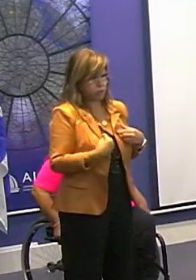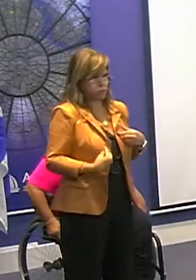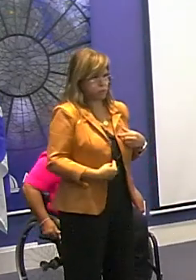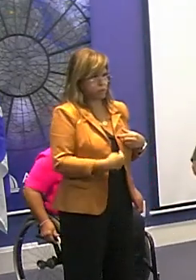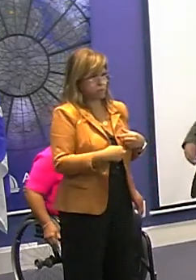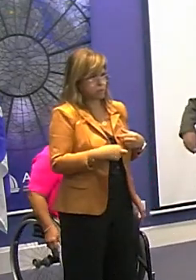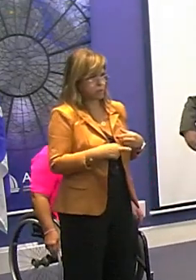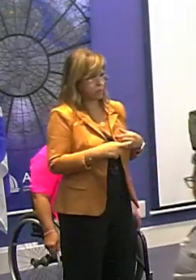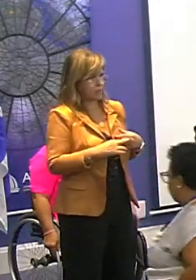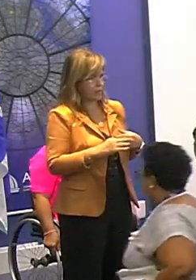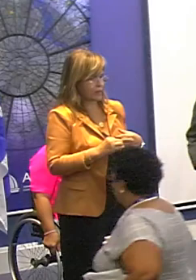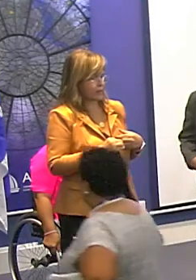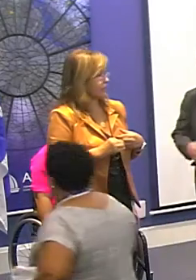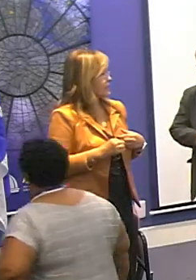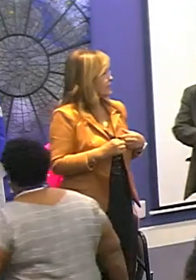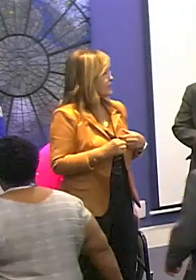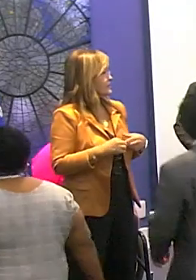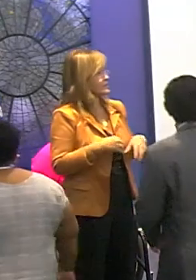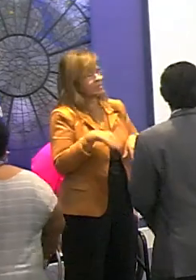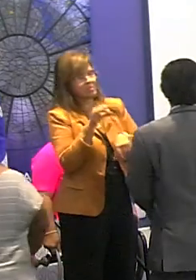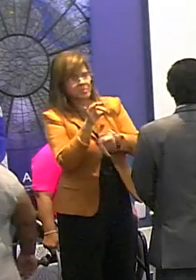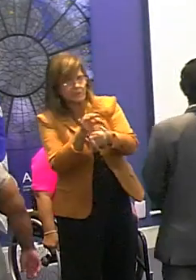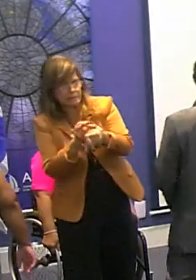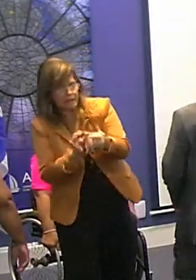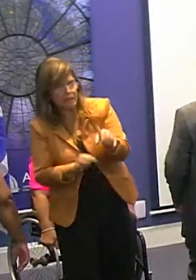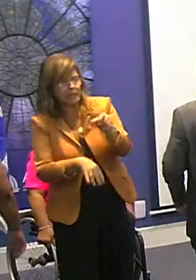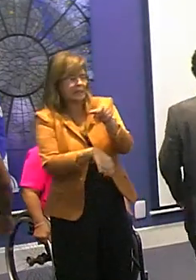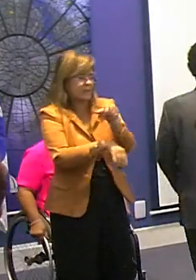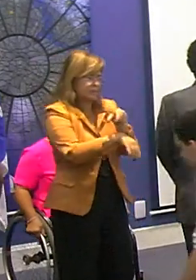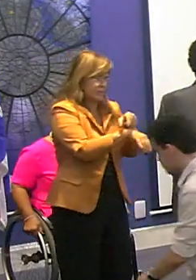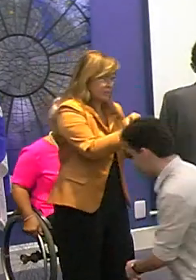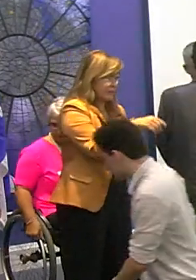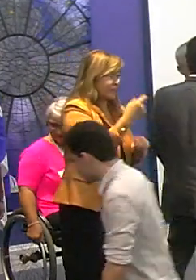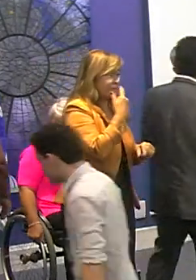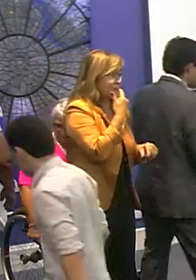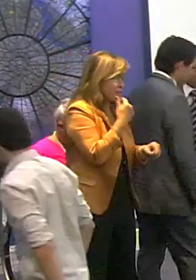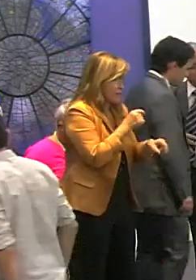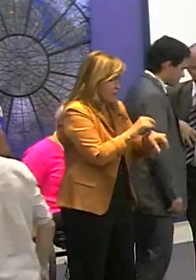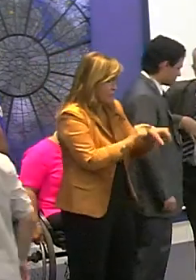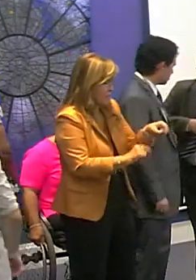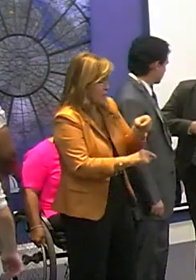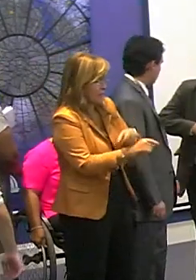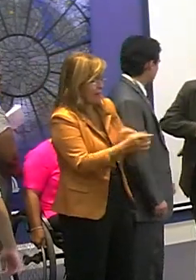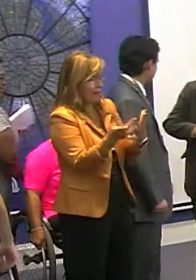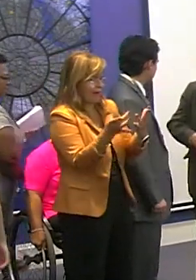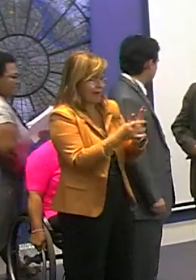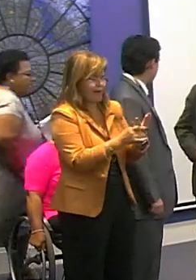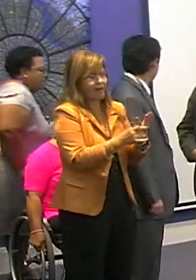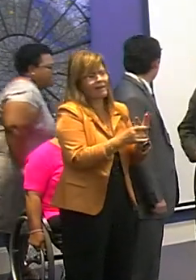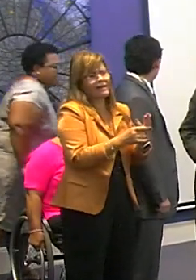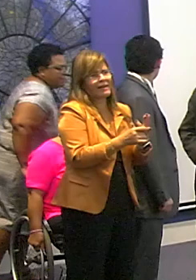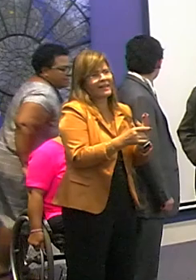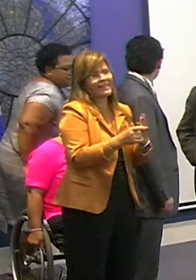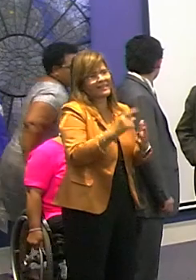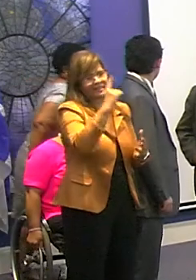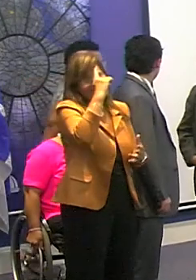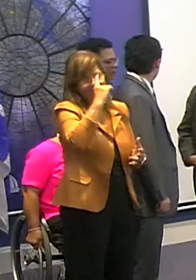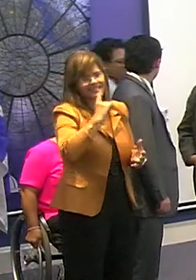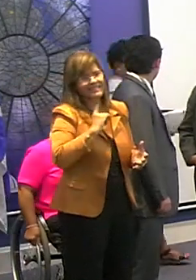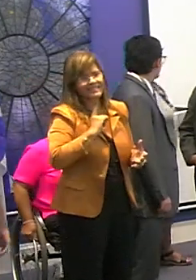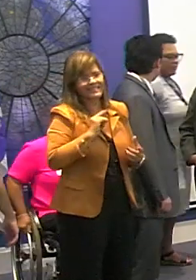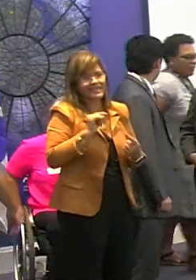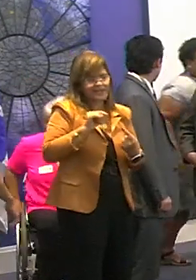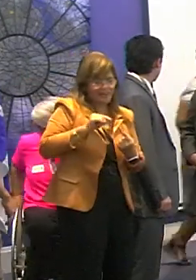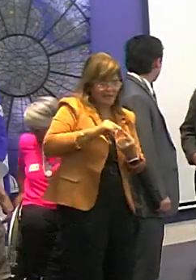vermelho, cheia de balangandã, pulseira vermelha, anel amarelo, para combinar, né? É